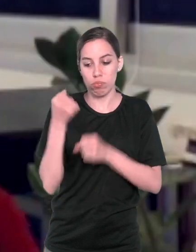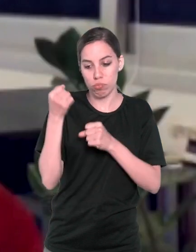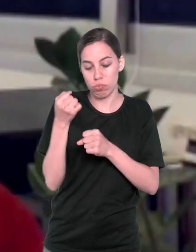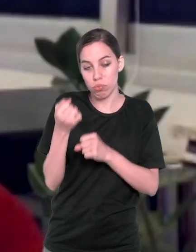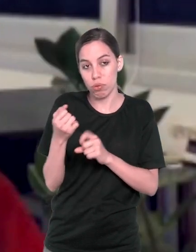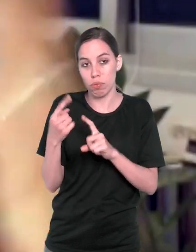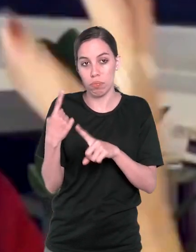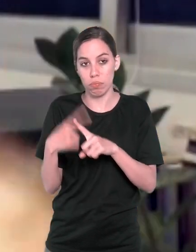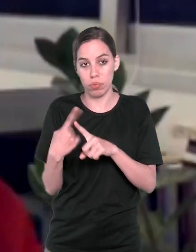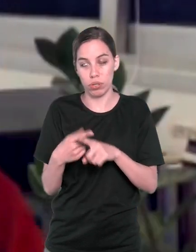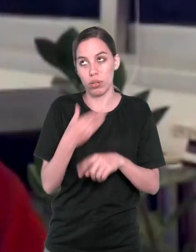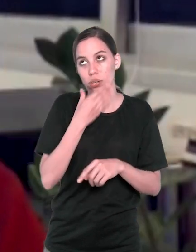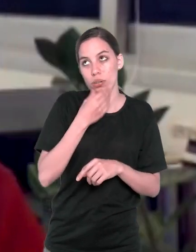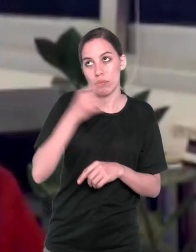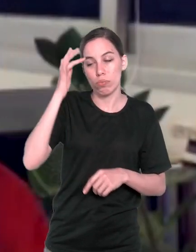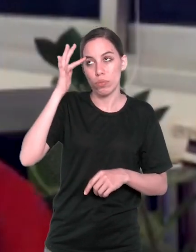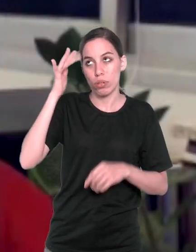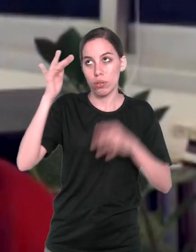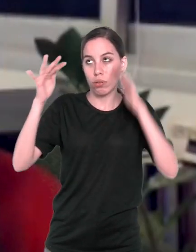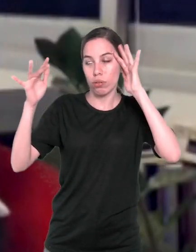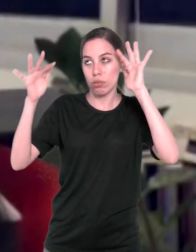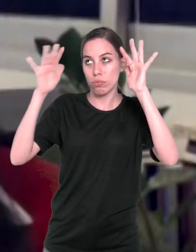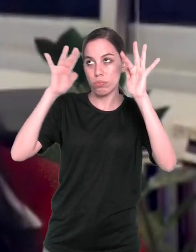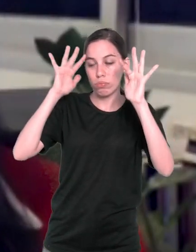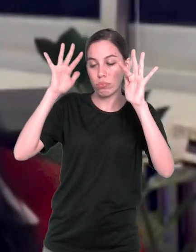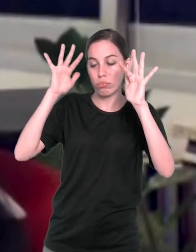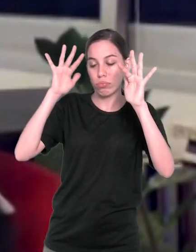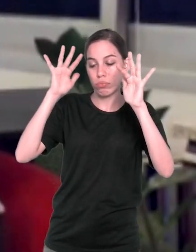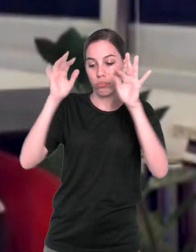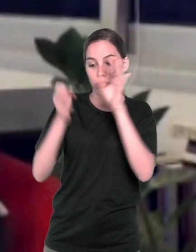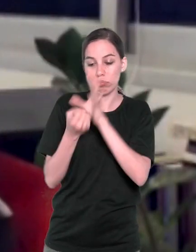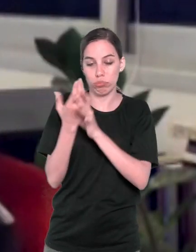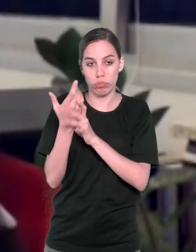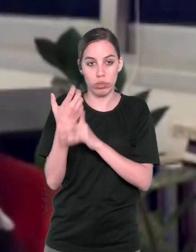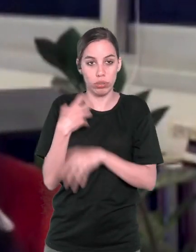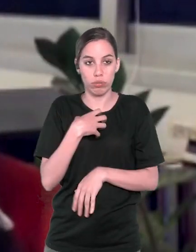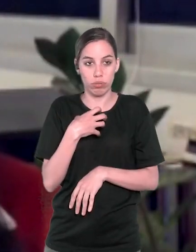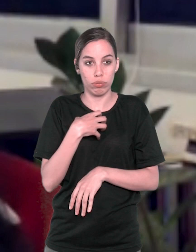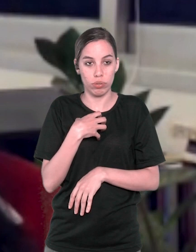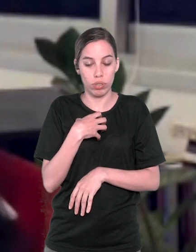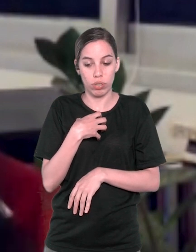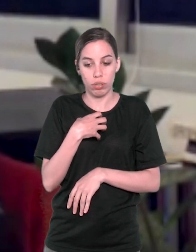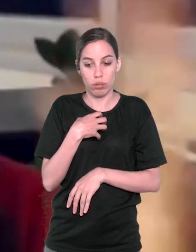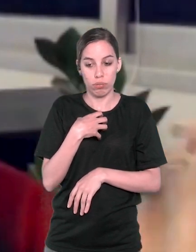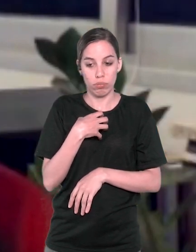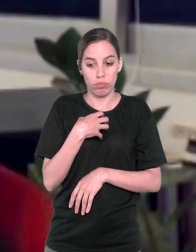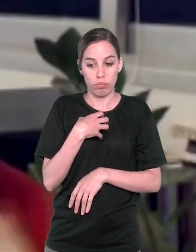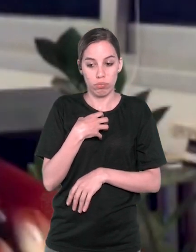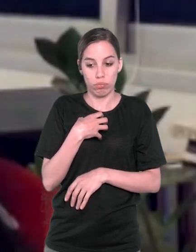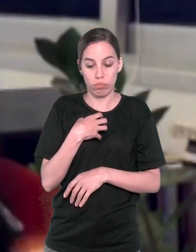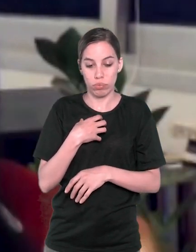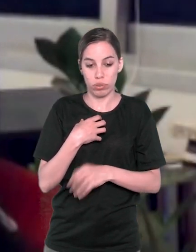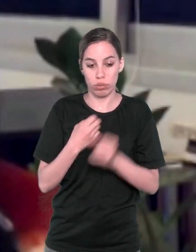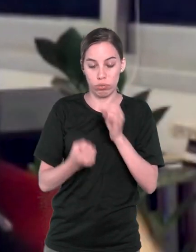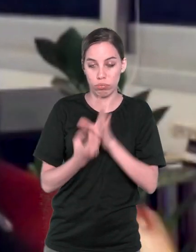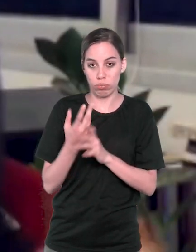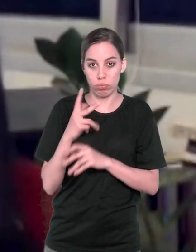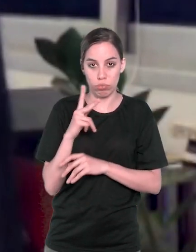ele inventou maneiras muito inventivas mesmo,